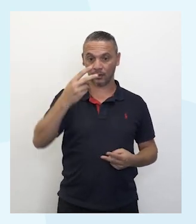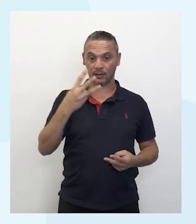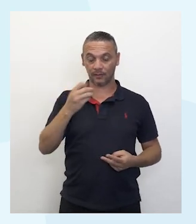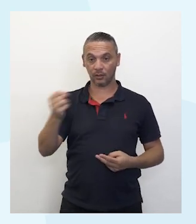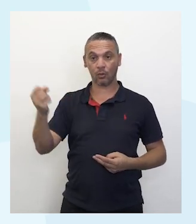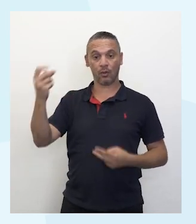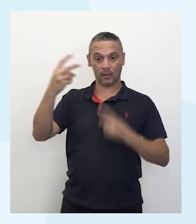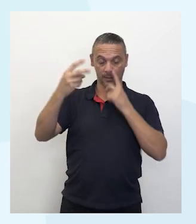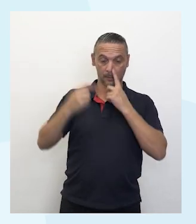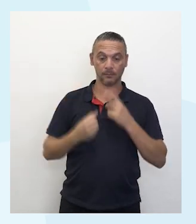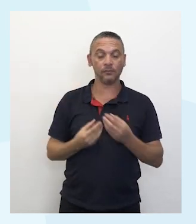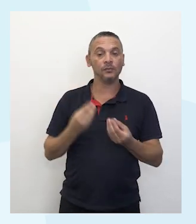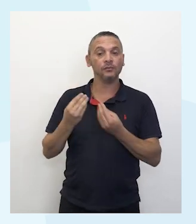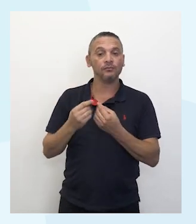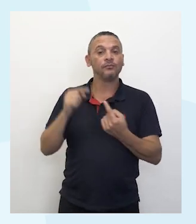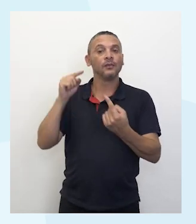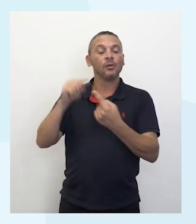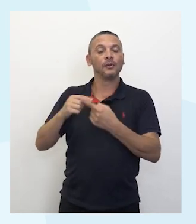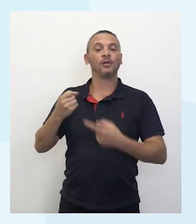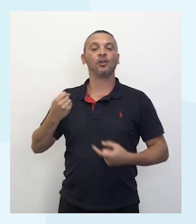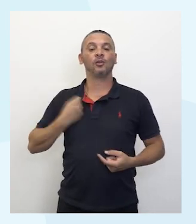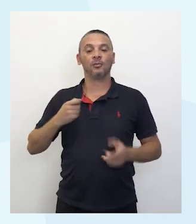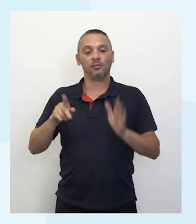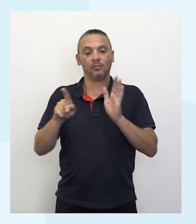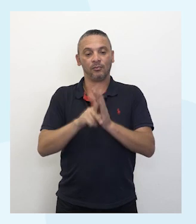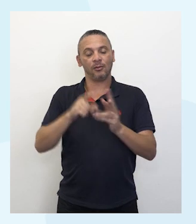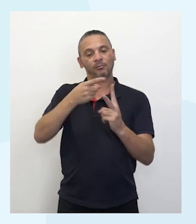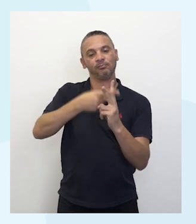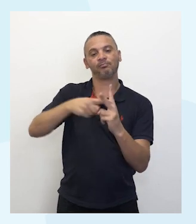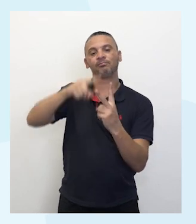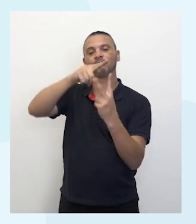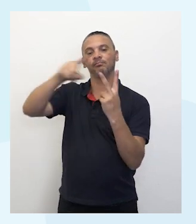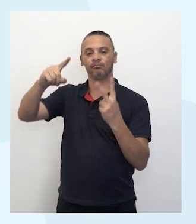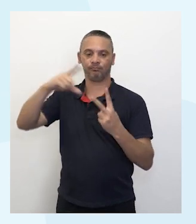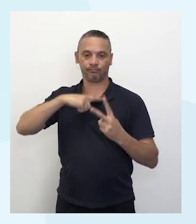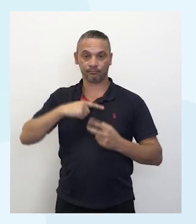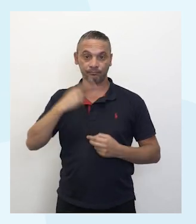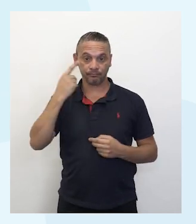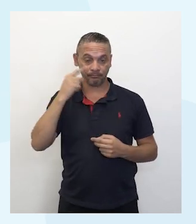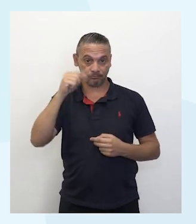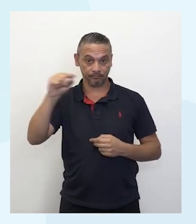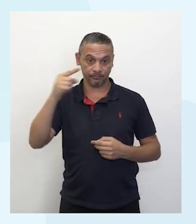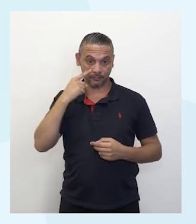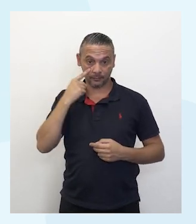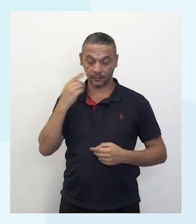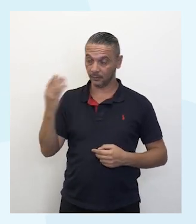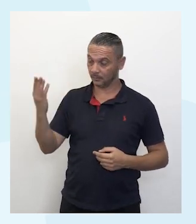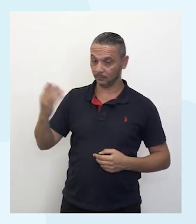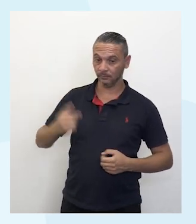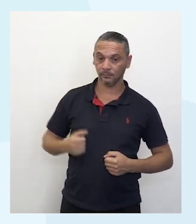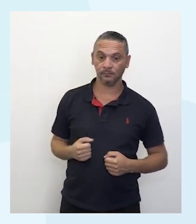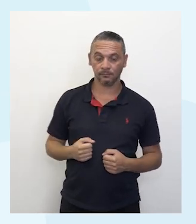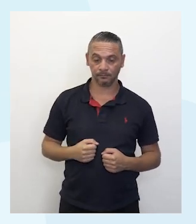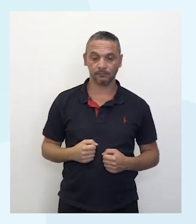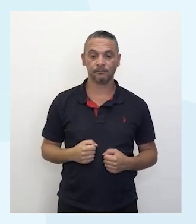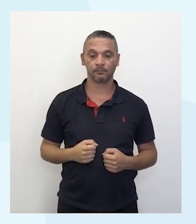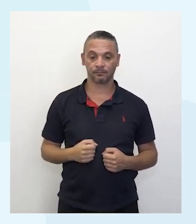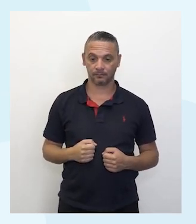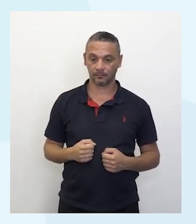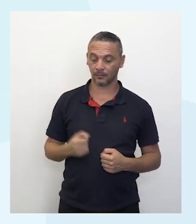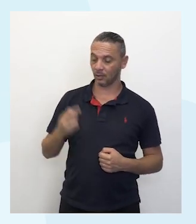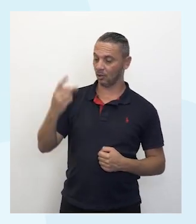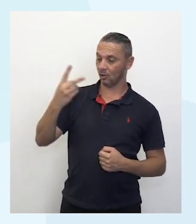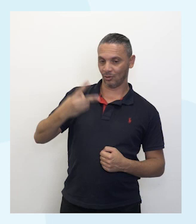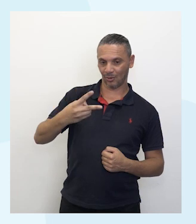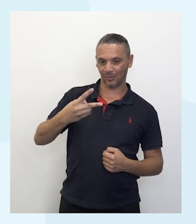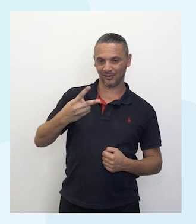3 ao quadrado. Todos esses números saem de dentro da raiz. Olha lá como eu vou escrever, ó. Deixa eu apagar aqui de novo. Então, a